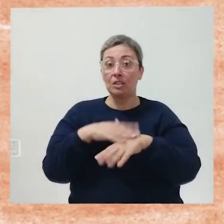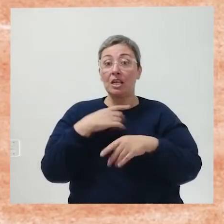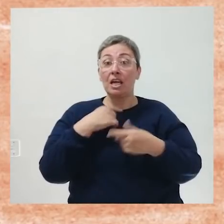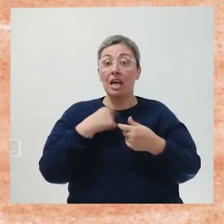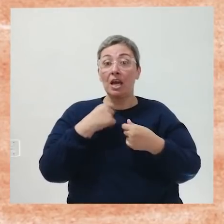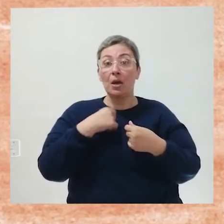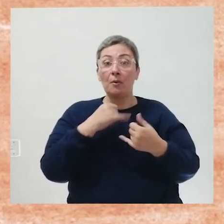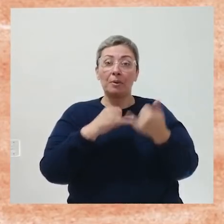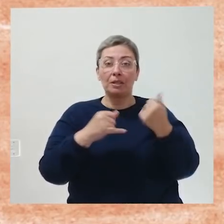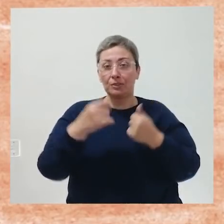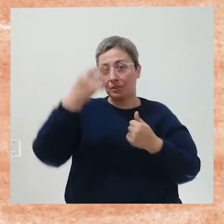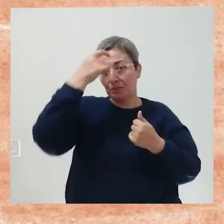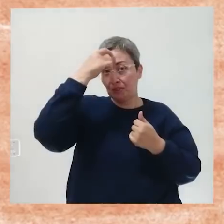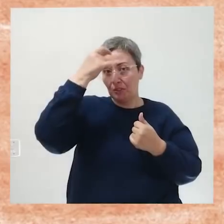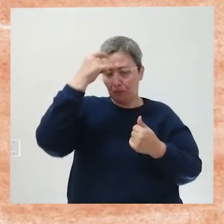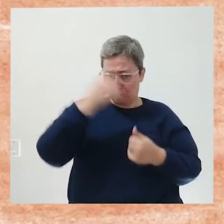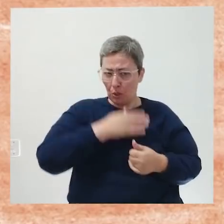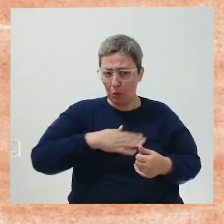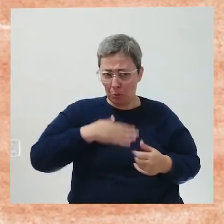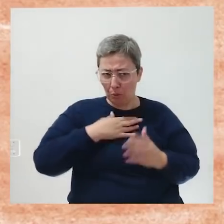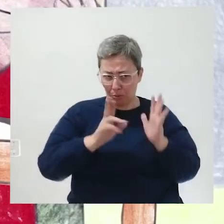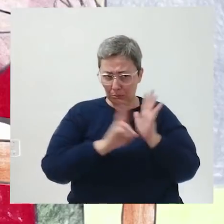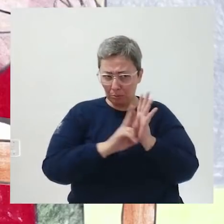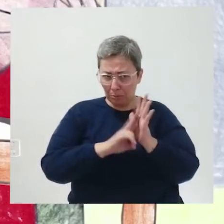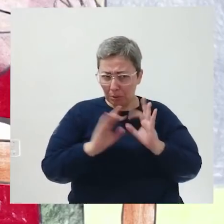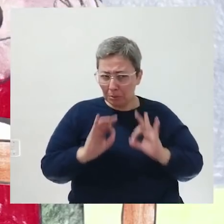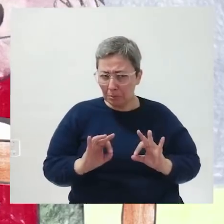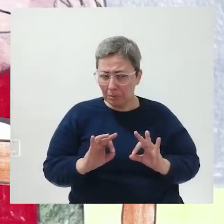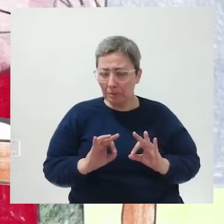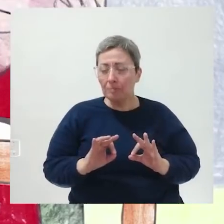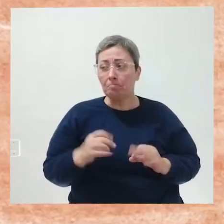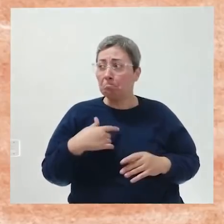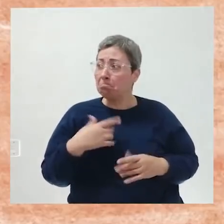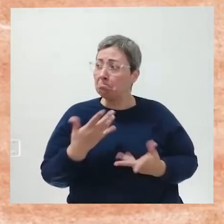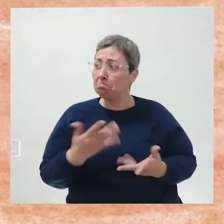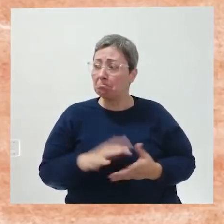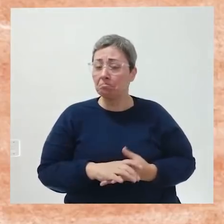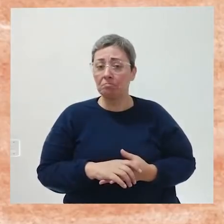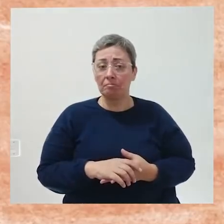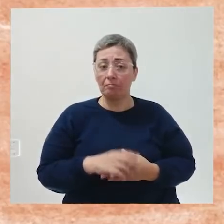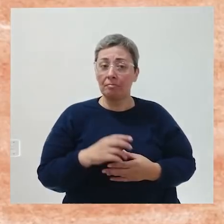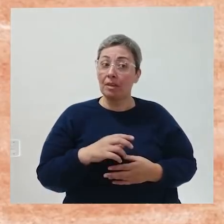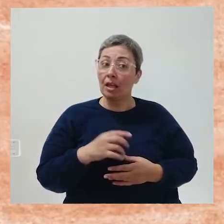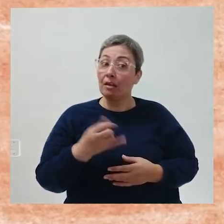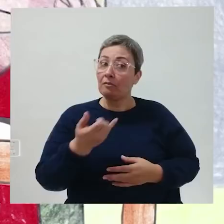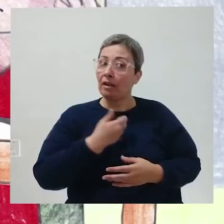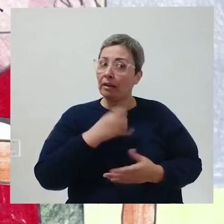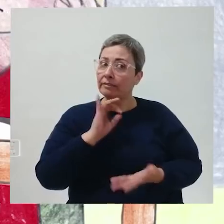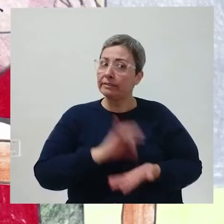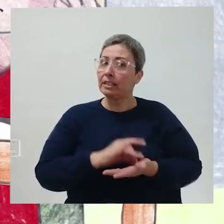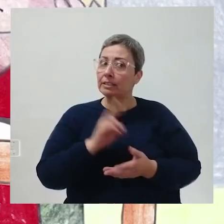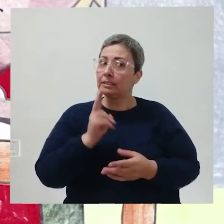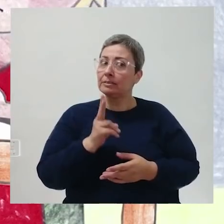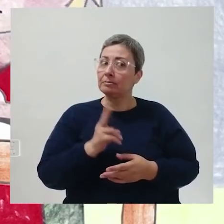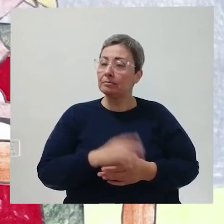sua consciência. Você gostou mesmo da redação? Uhum. Diga sempre a verdade.